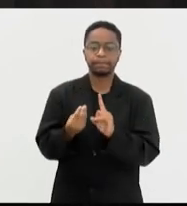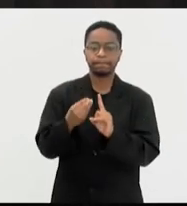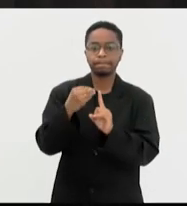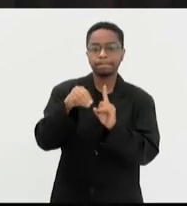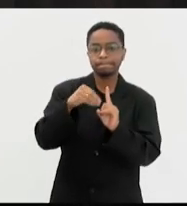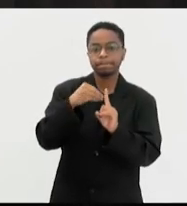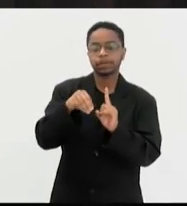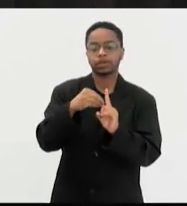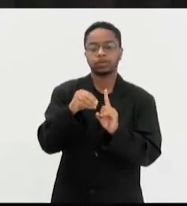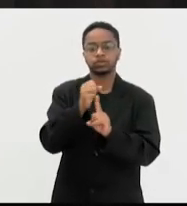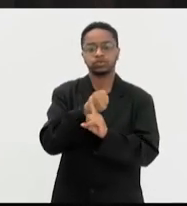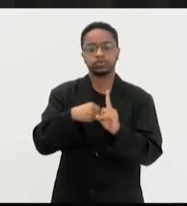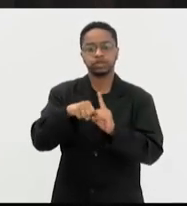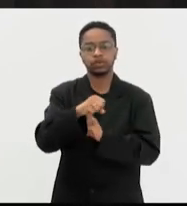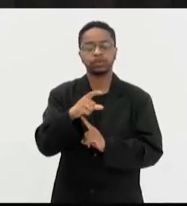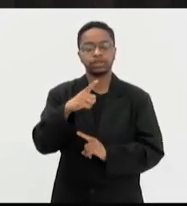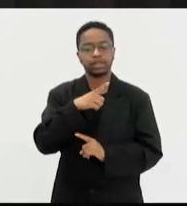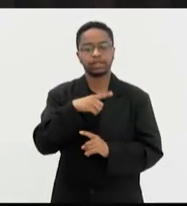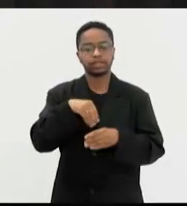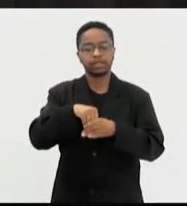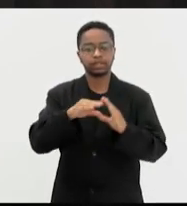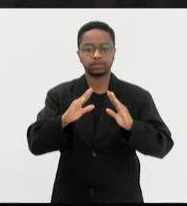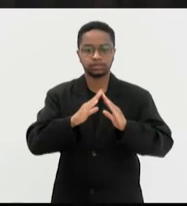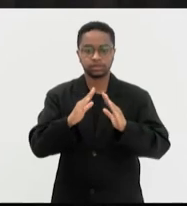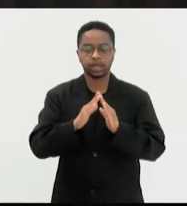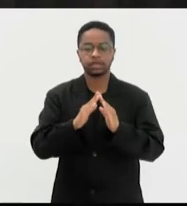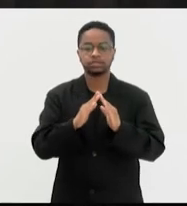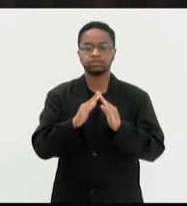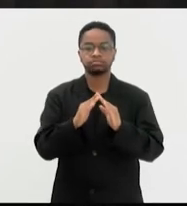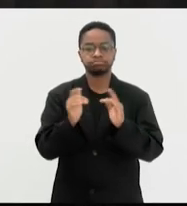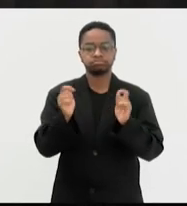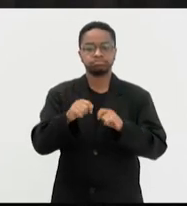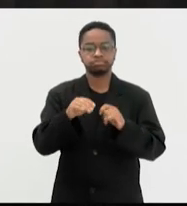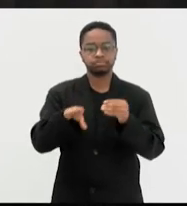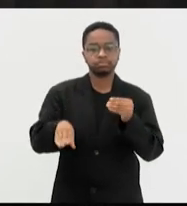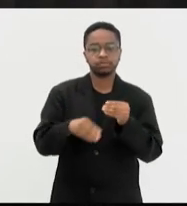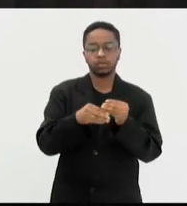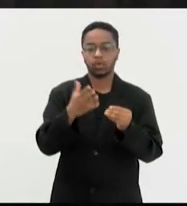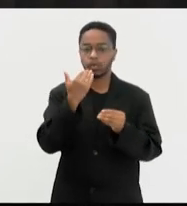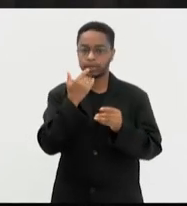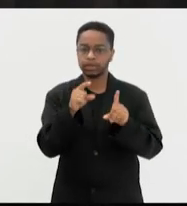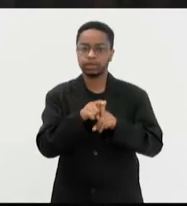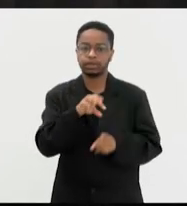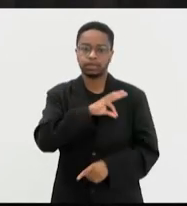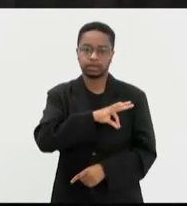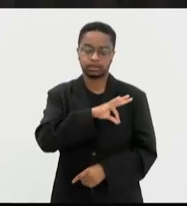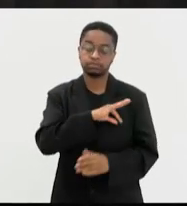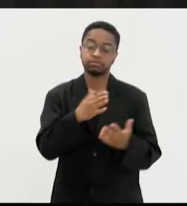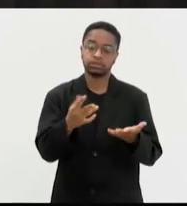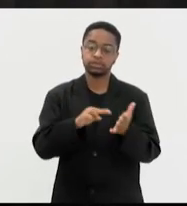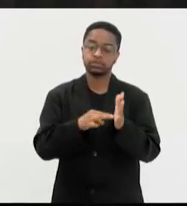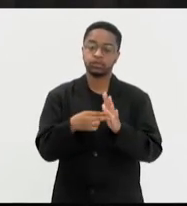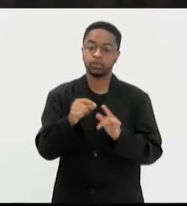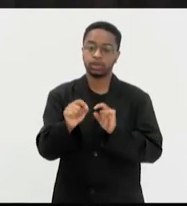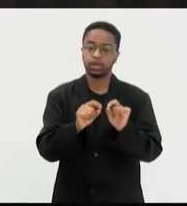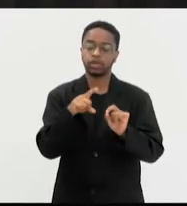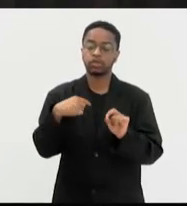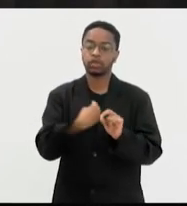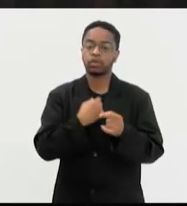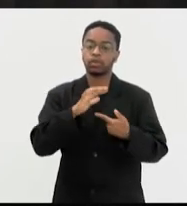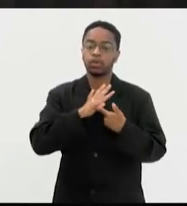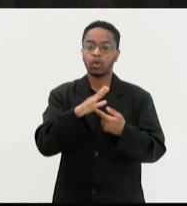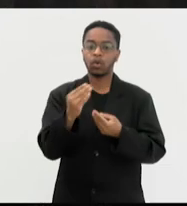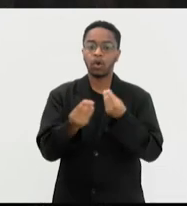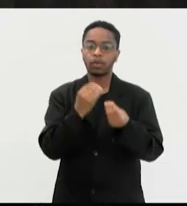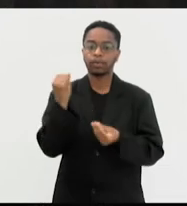ter nas hortas urbanas uma fonte de complementação alimentar e até de renda ou seja reforçamos a importância da